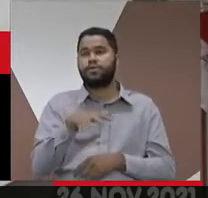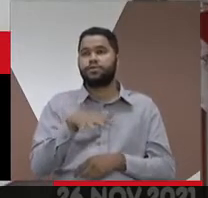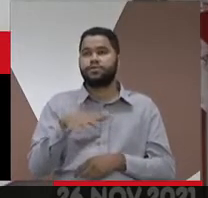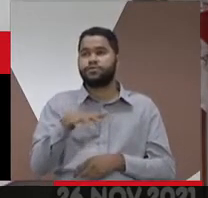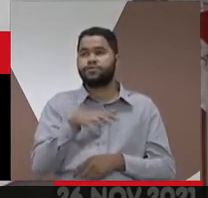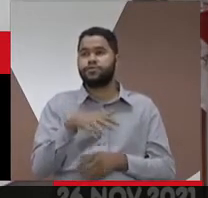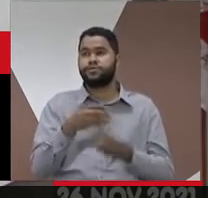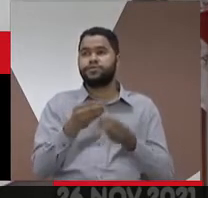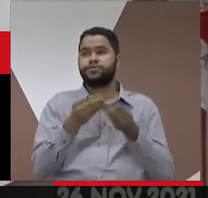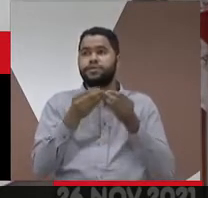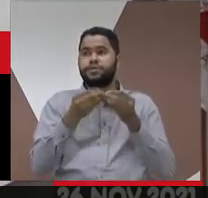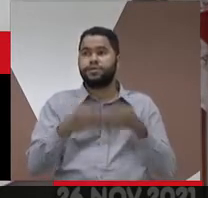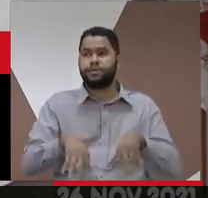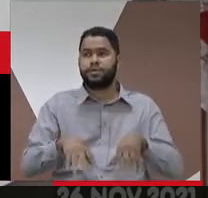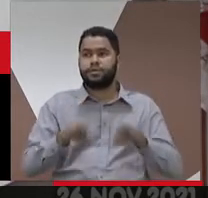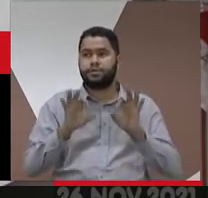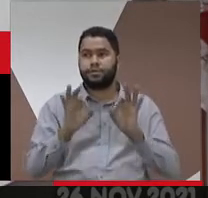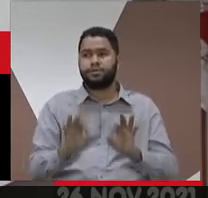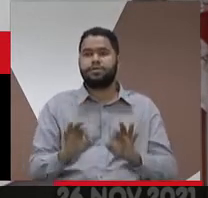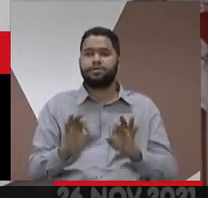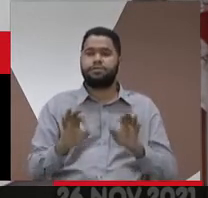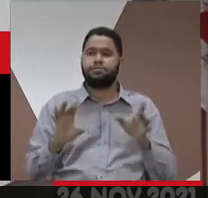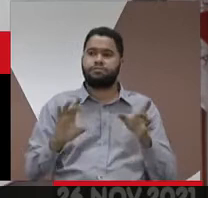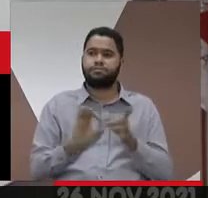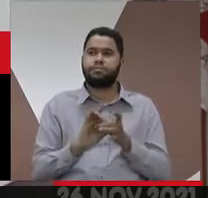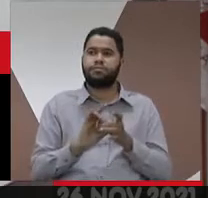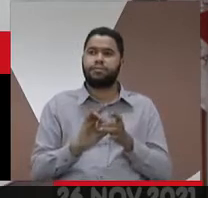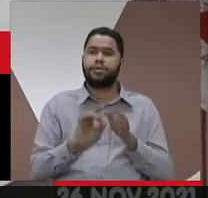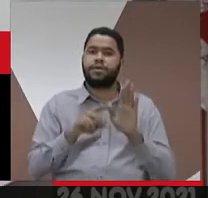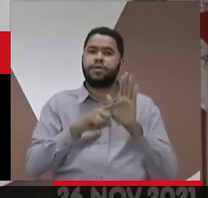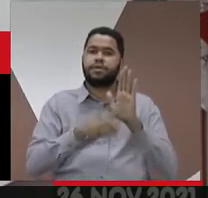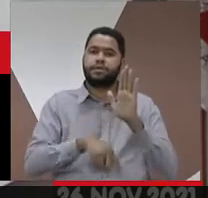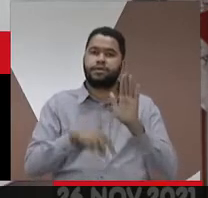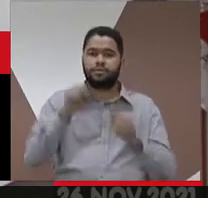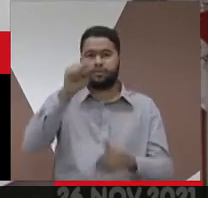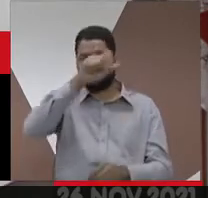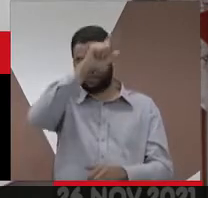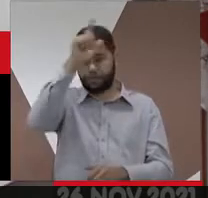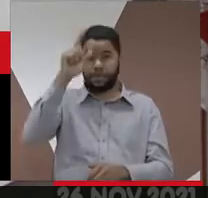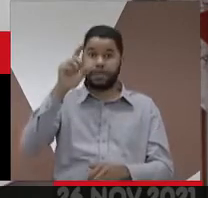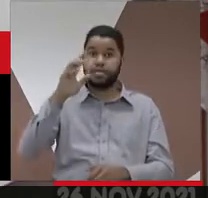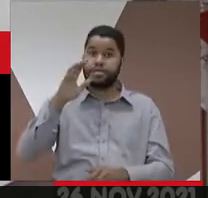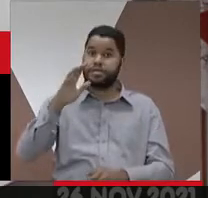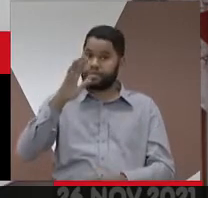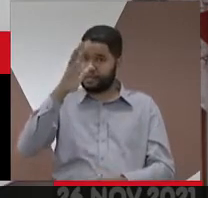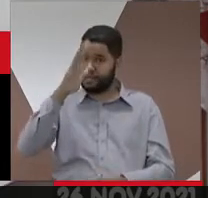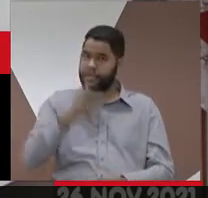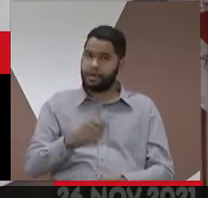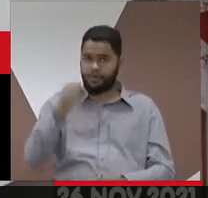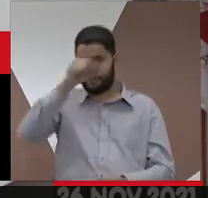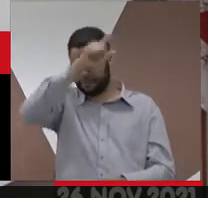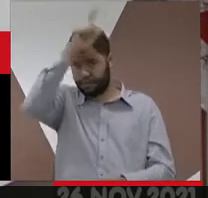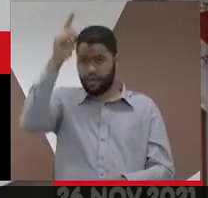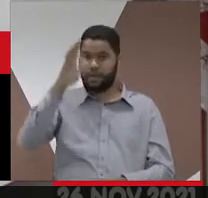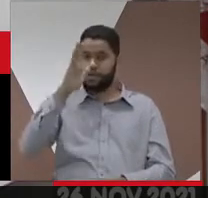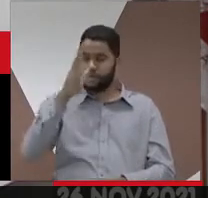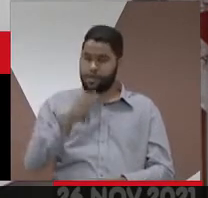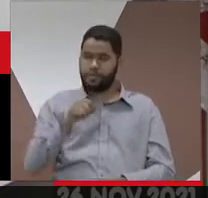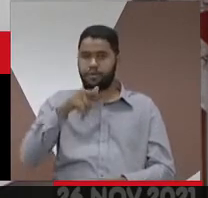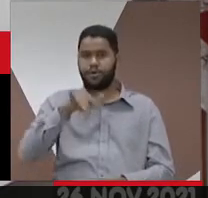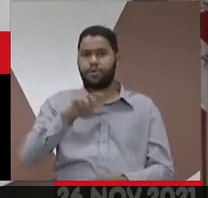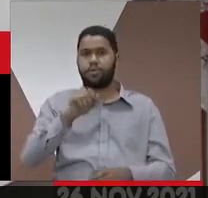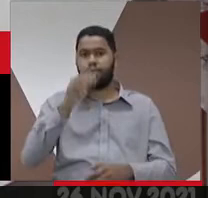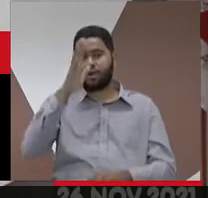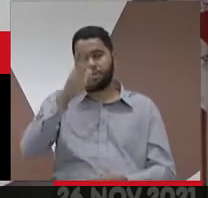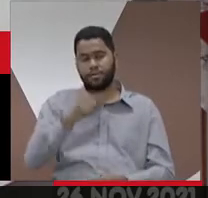danos já devidamente elencados. Salve Santa Luzia, salve as comunidades quilombolas, salve o meio ambiente, salve